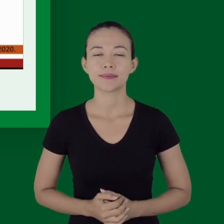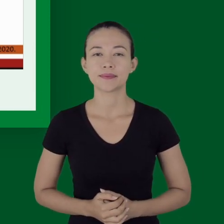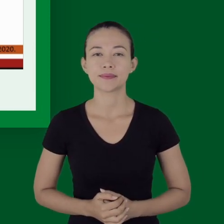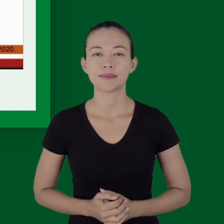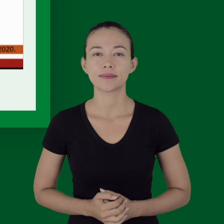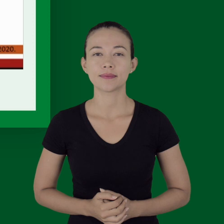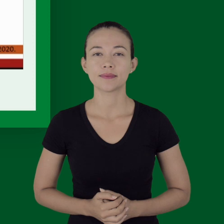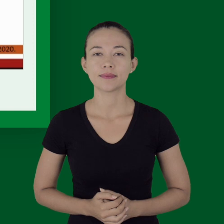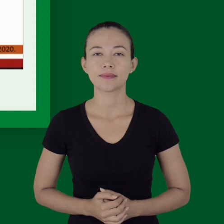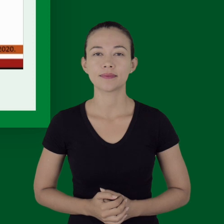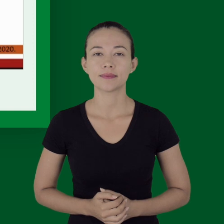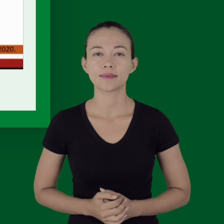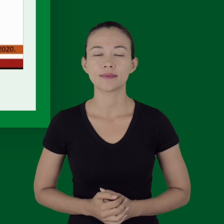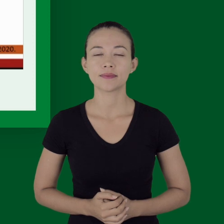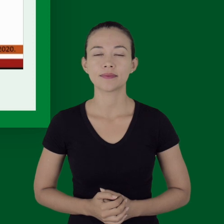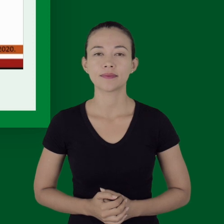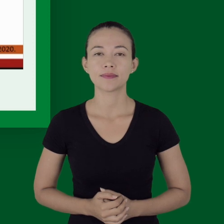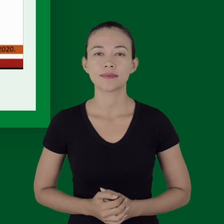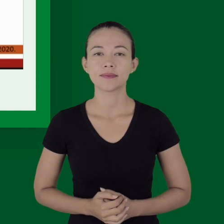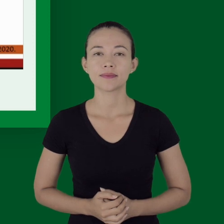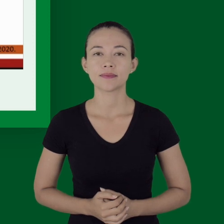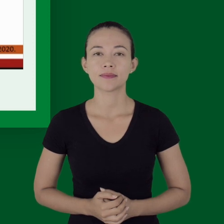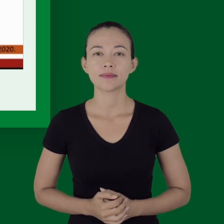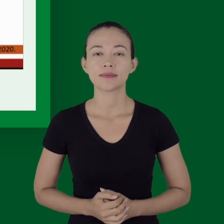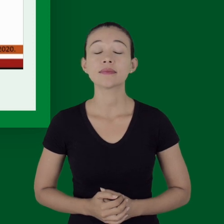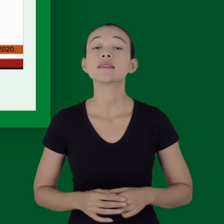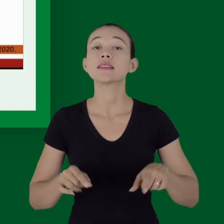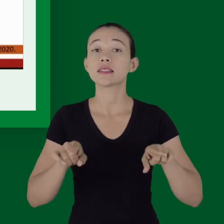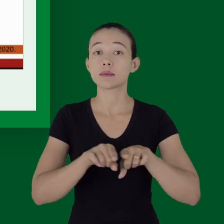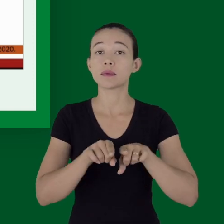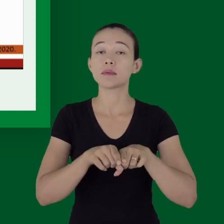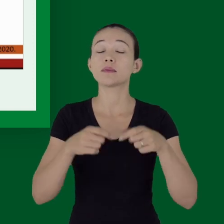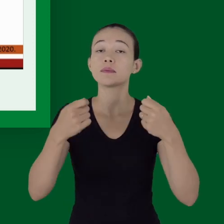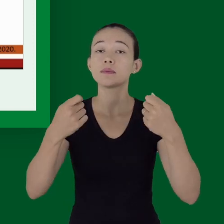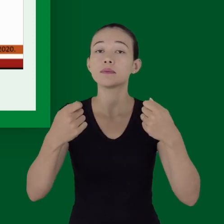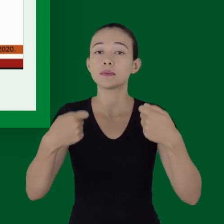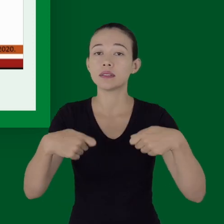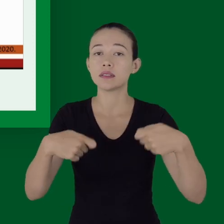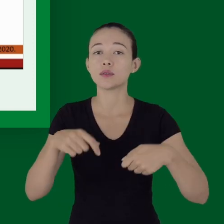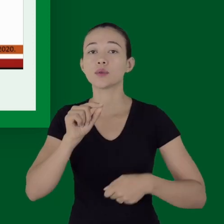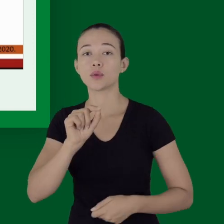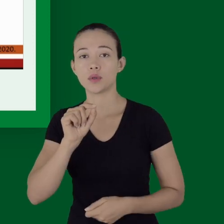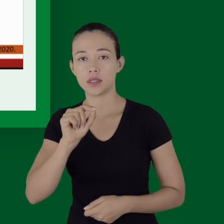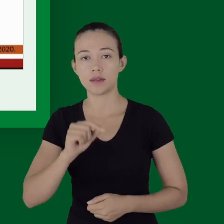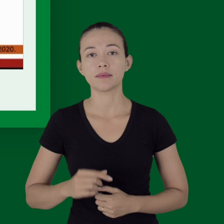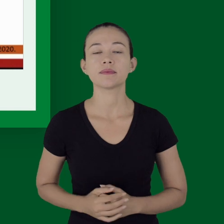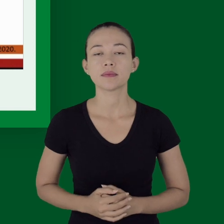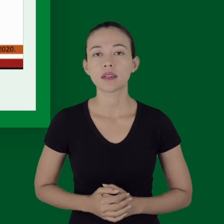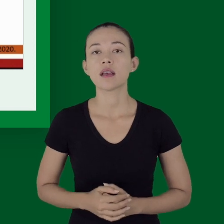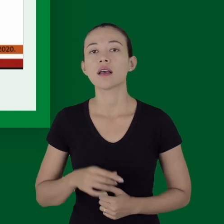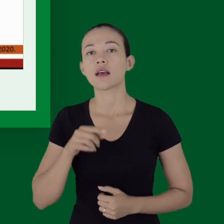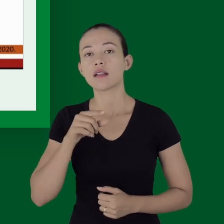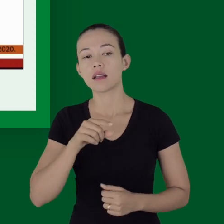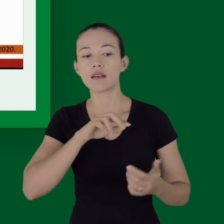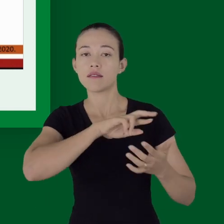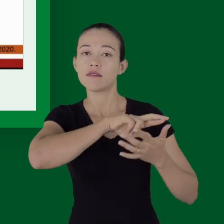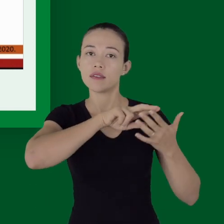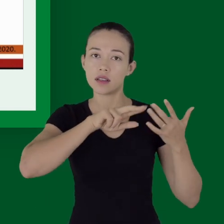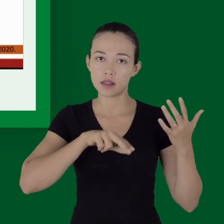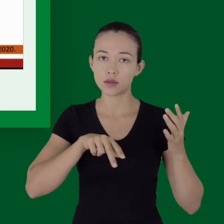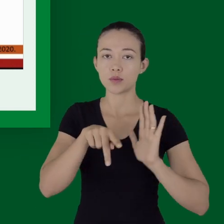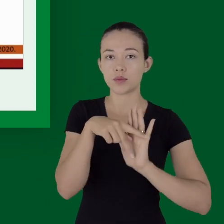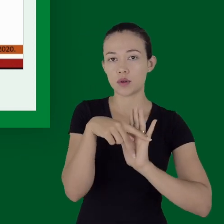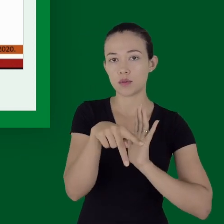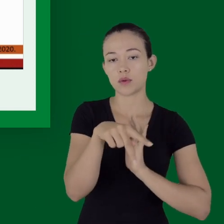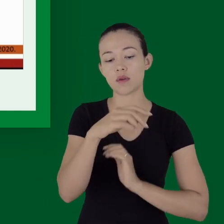Dentro da sistolia é importante a gente colocar em prática o protocolo de cagada, que é o quê? O protocolo da linha reta. O protocolo de cagada por quê? A gente vai